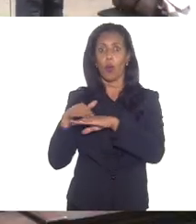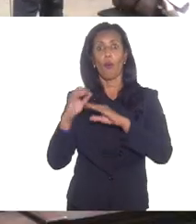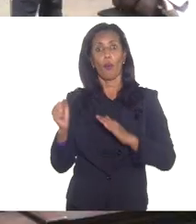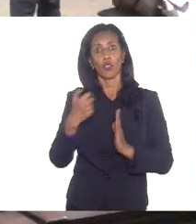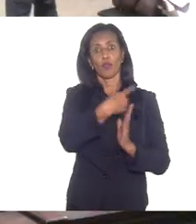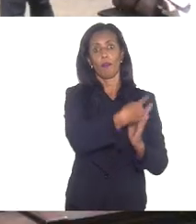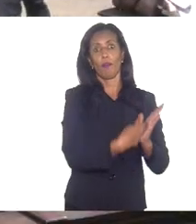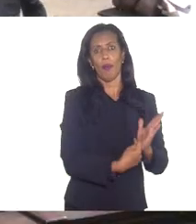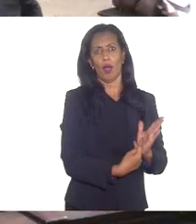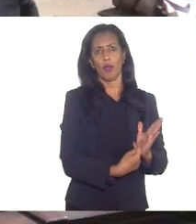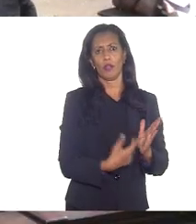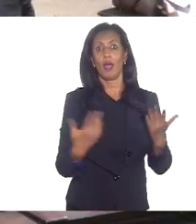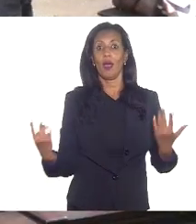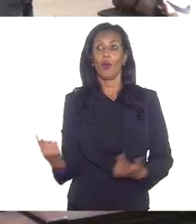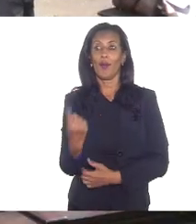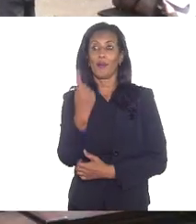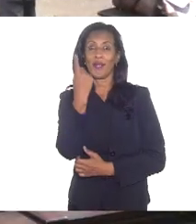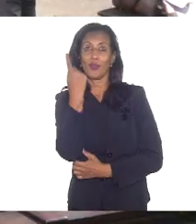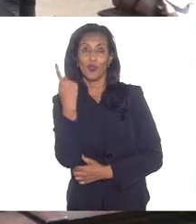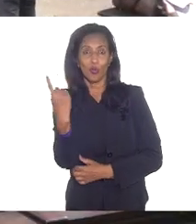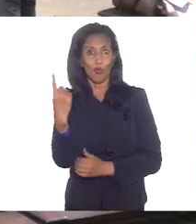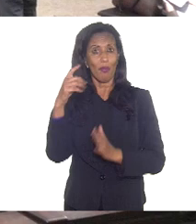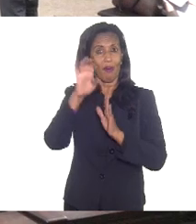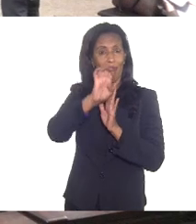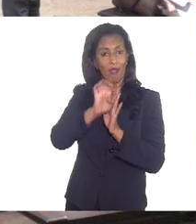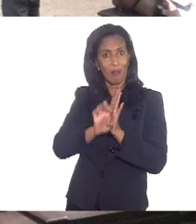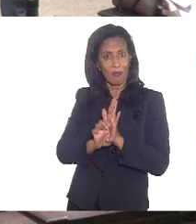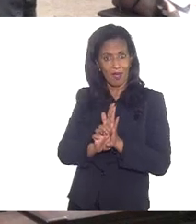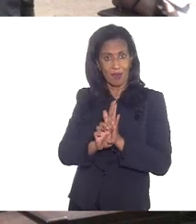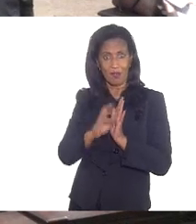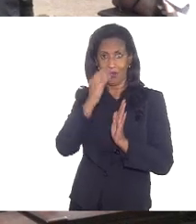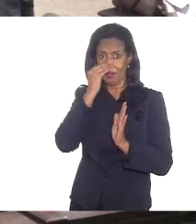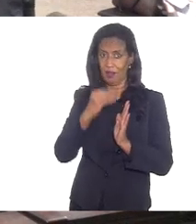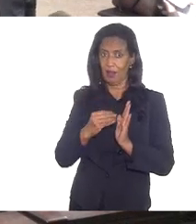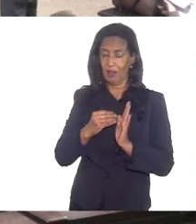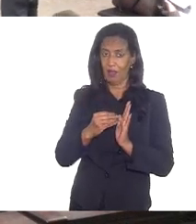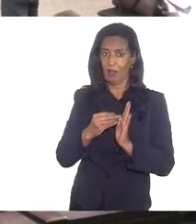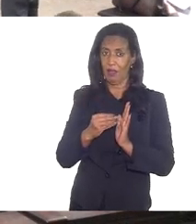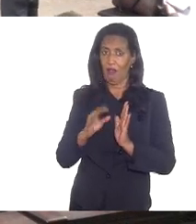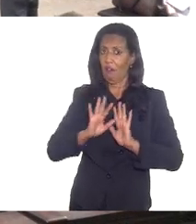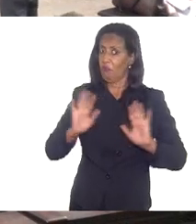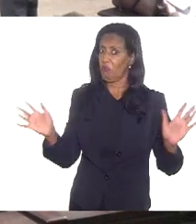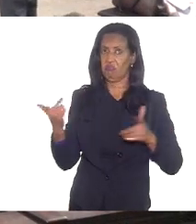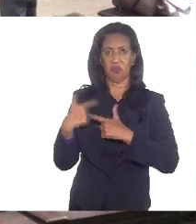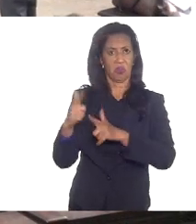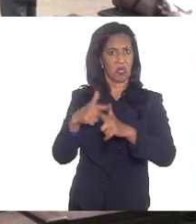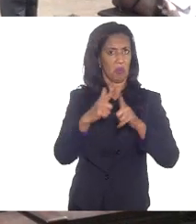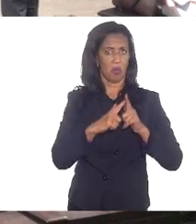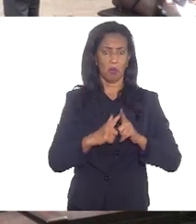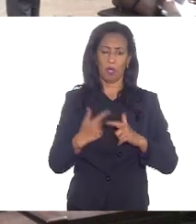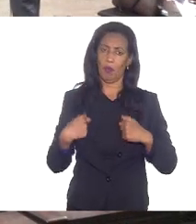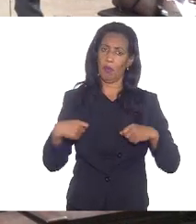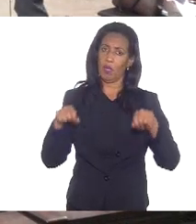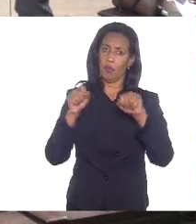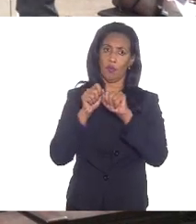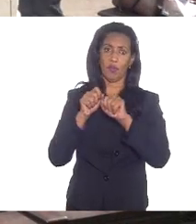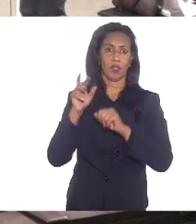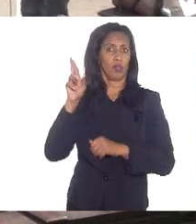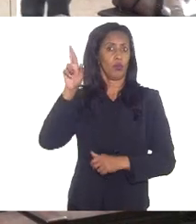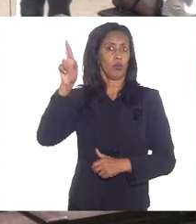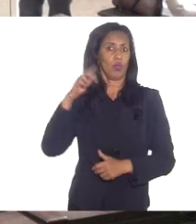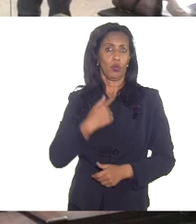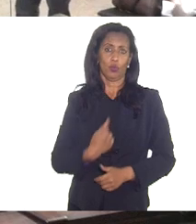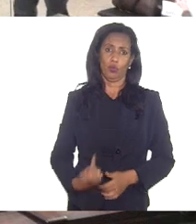Agora, por conta de uma não aprovação, de uma emenda, sem problema. Aí eu vou fazer o que definiu o líder do governo. Deputado